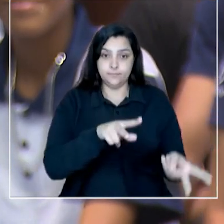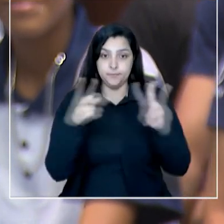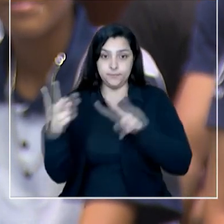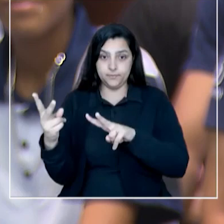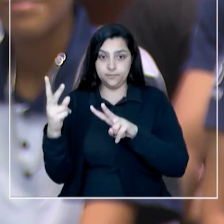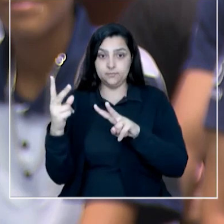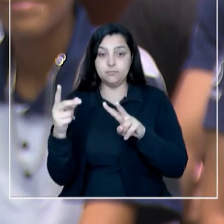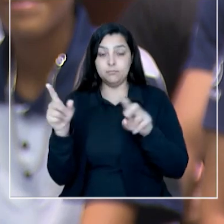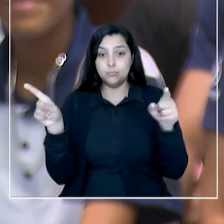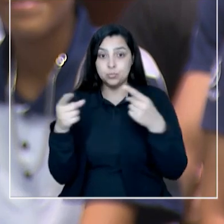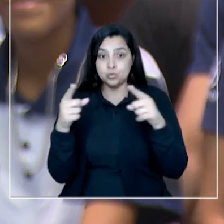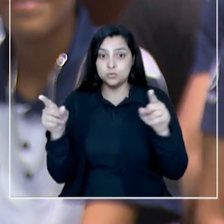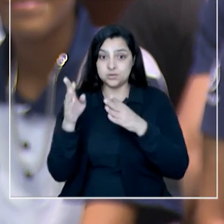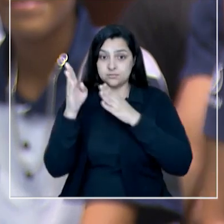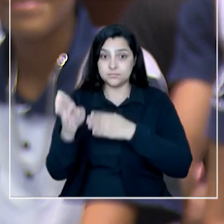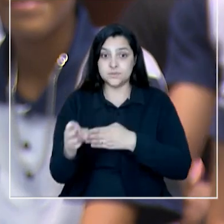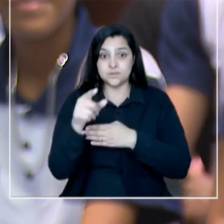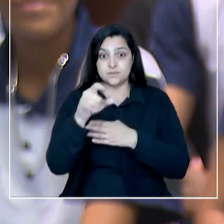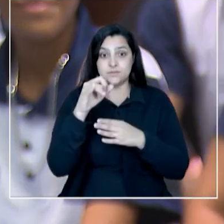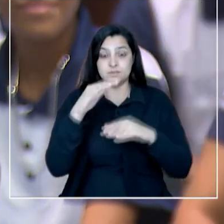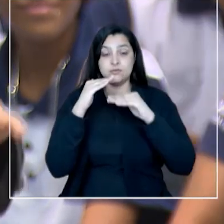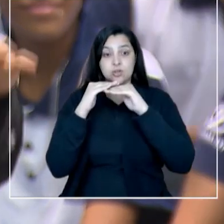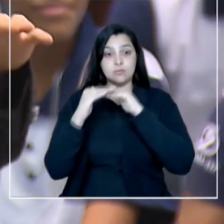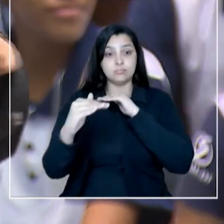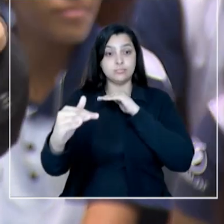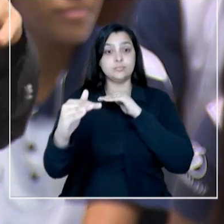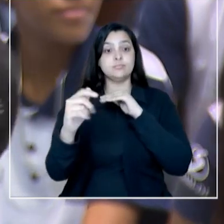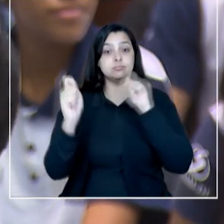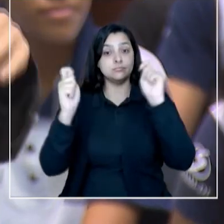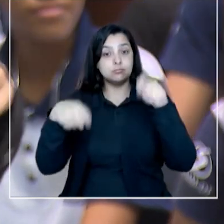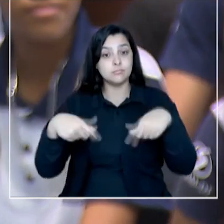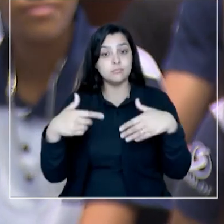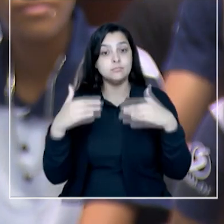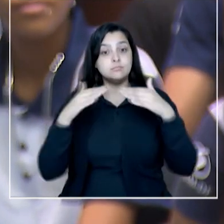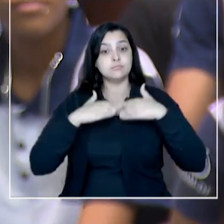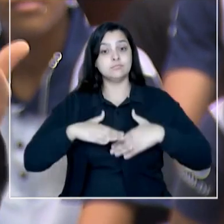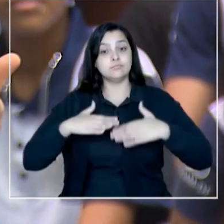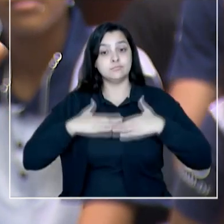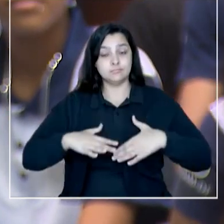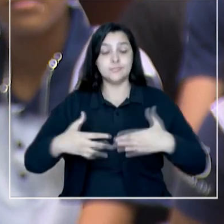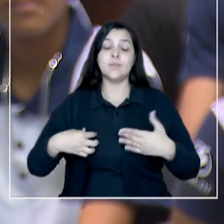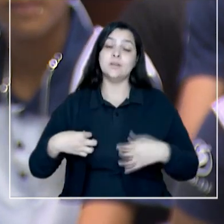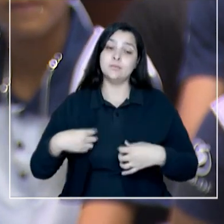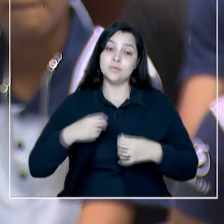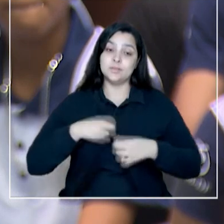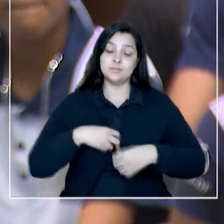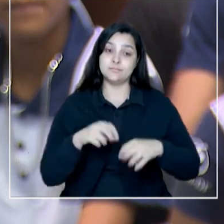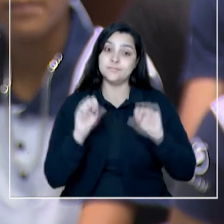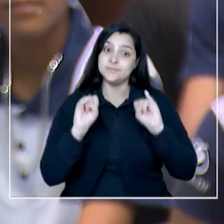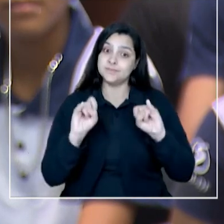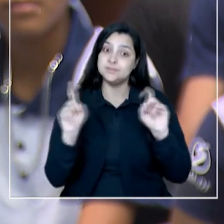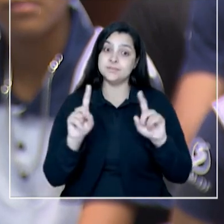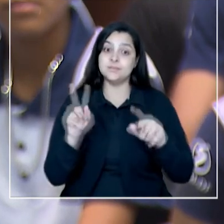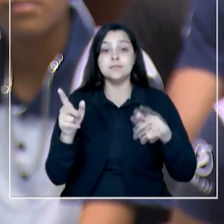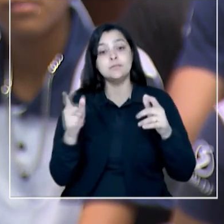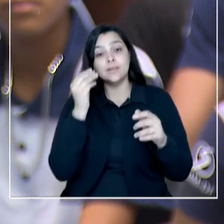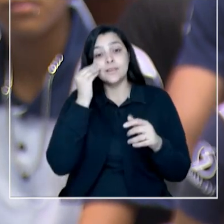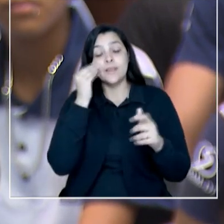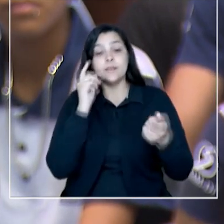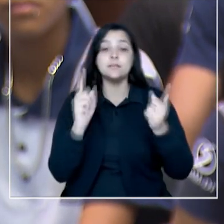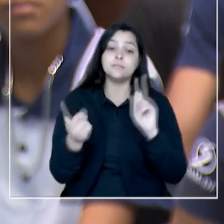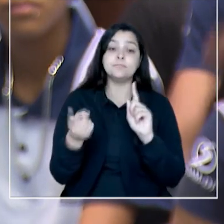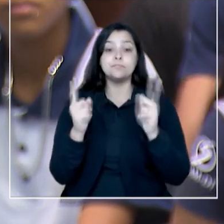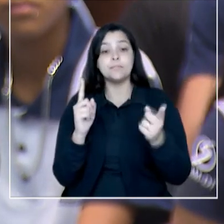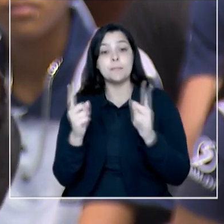forma integral se você já tiver uma condição mais tranquila, assim. Caso contrário, vai fazendo intercalado, vai